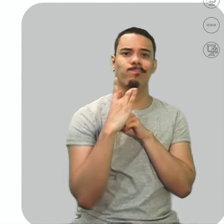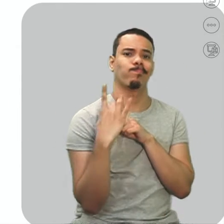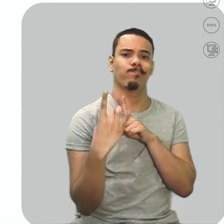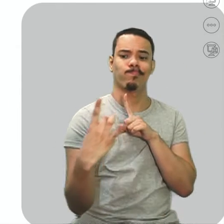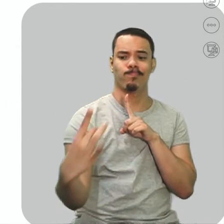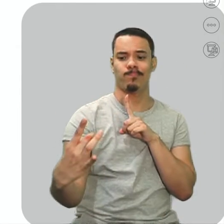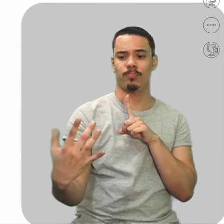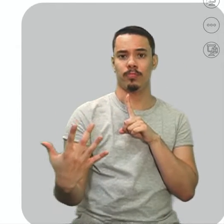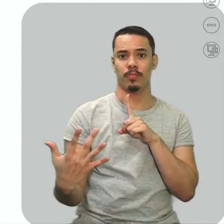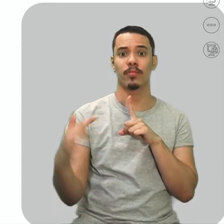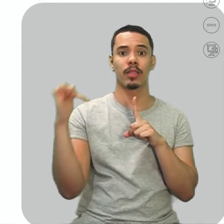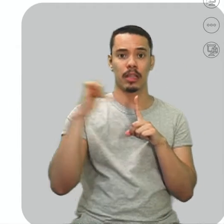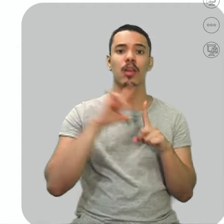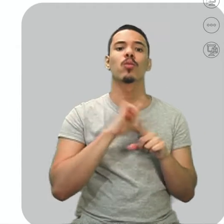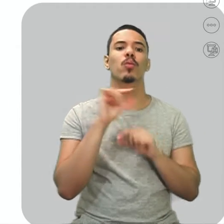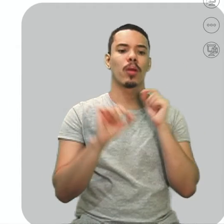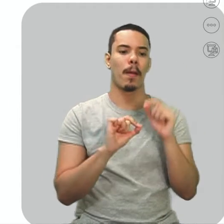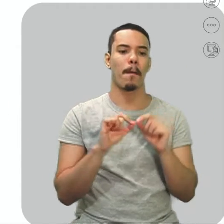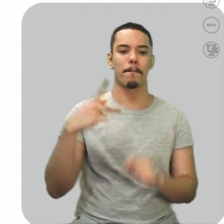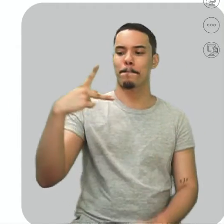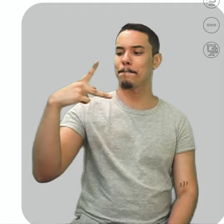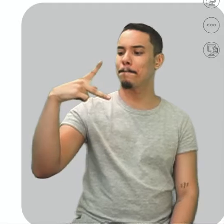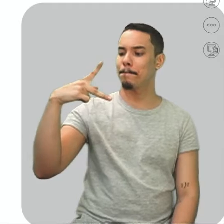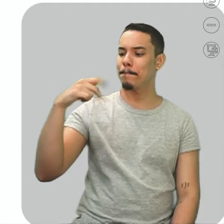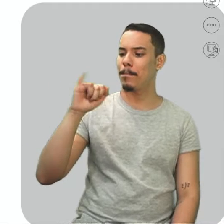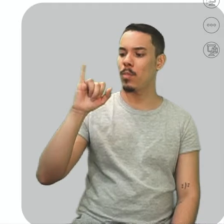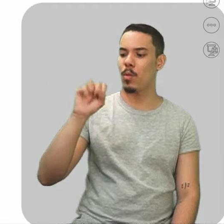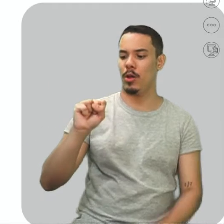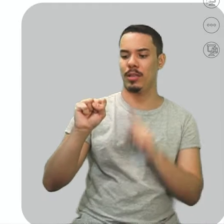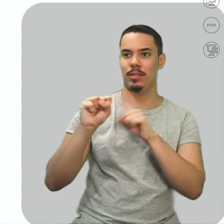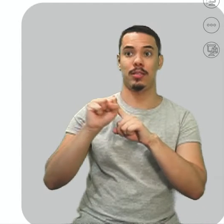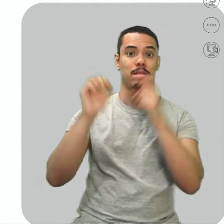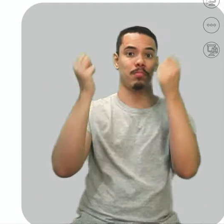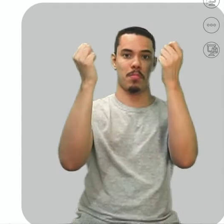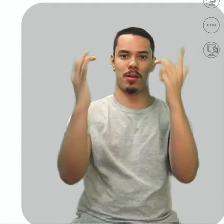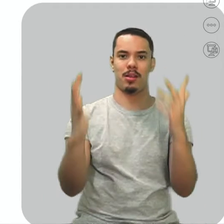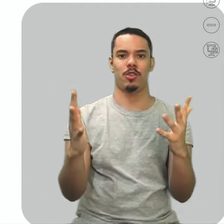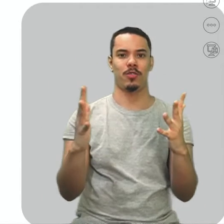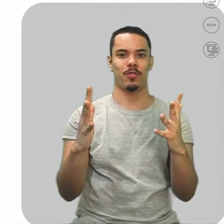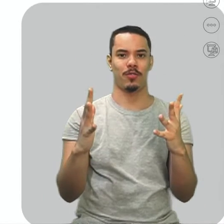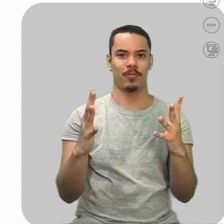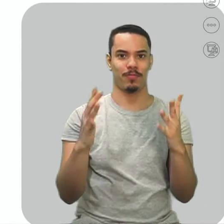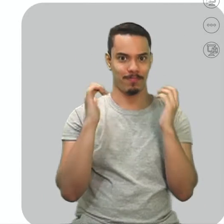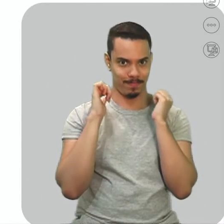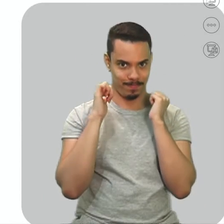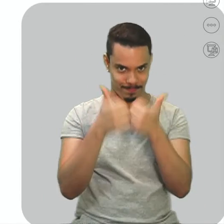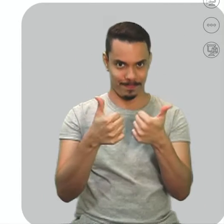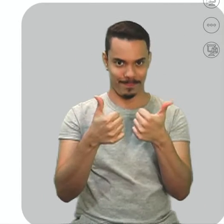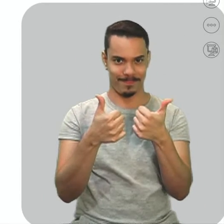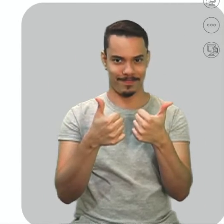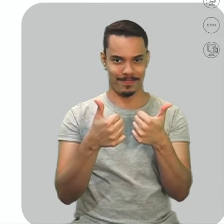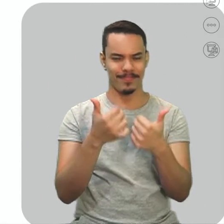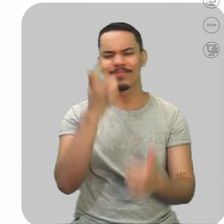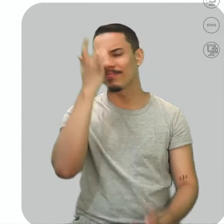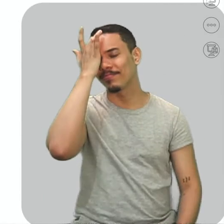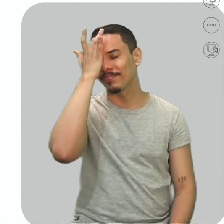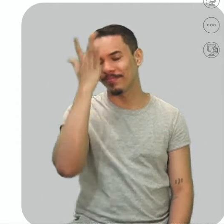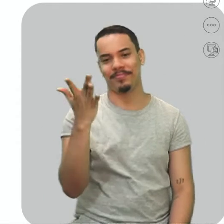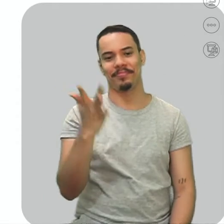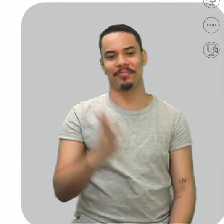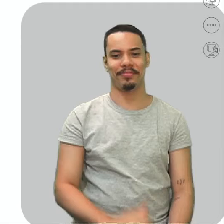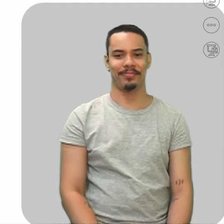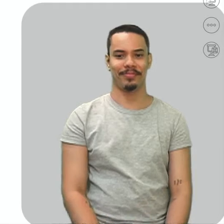solidão então aí eu tenho pois explica estilo inglesinha facinho